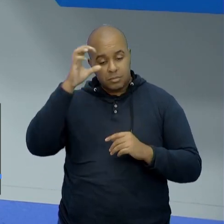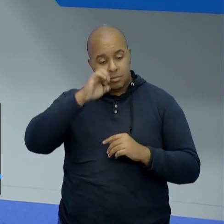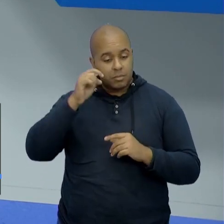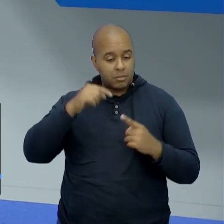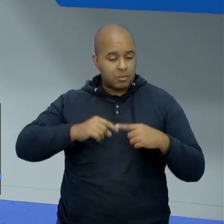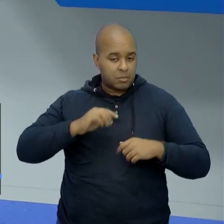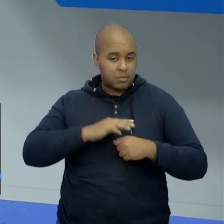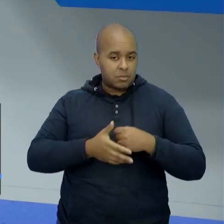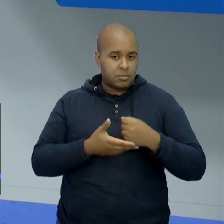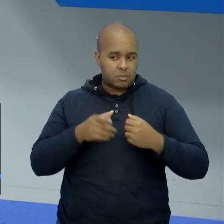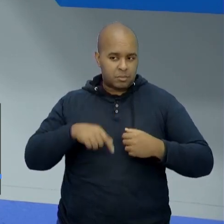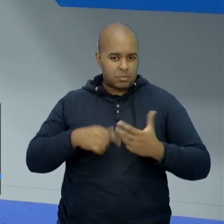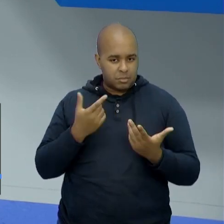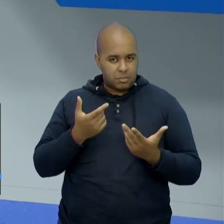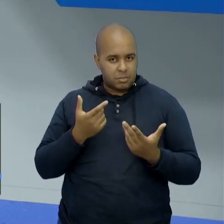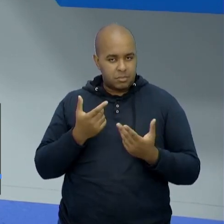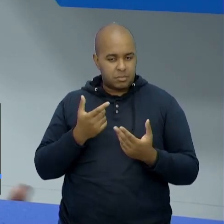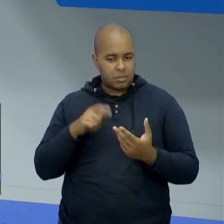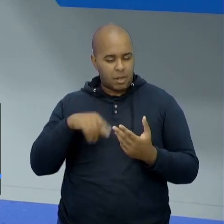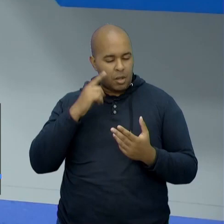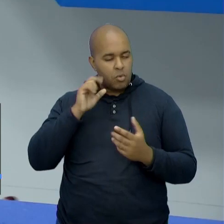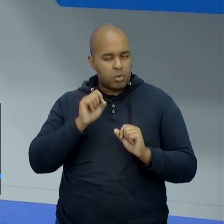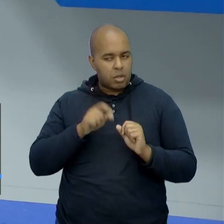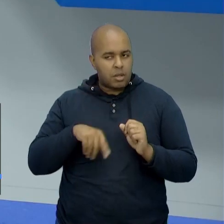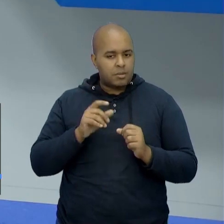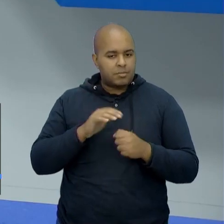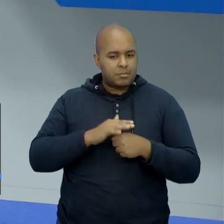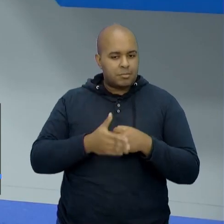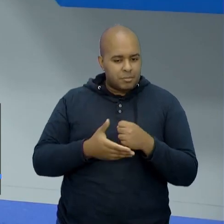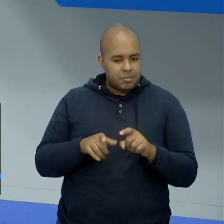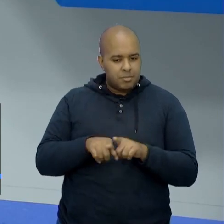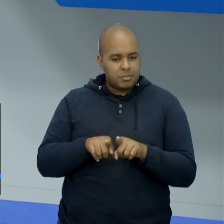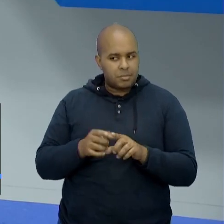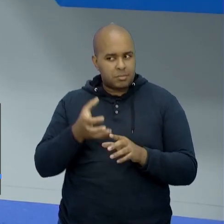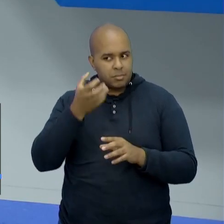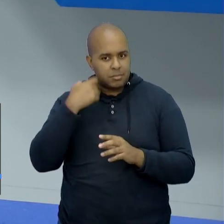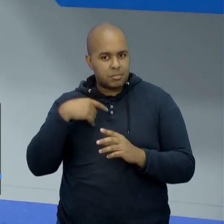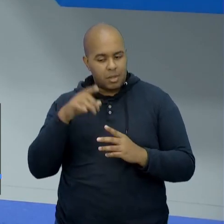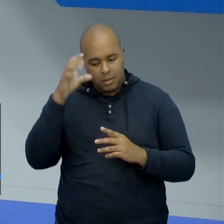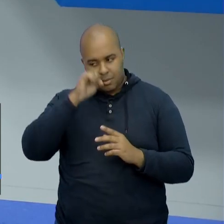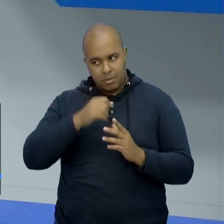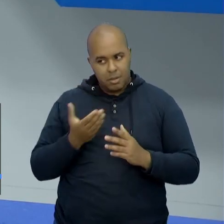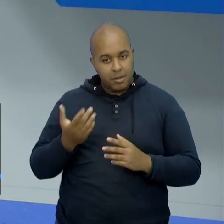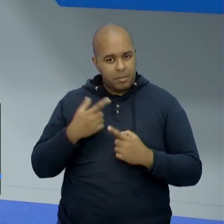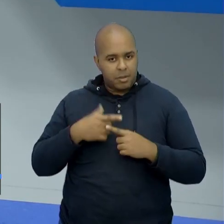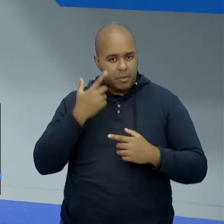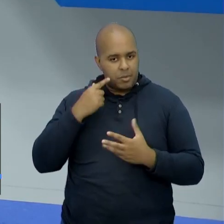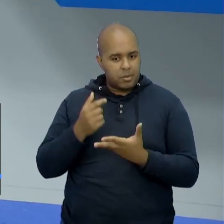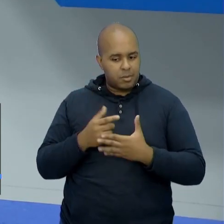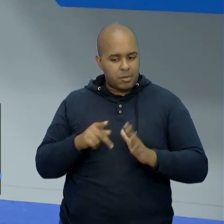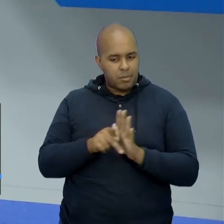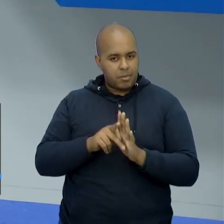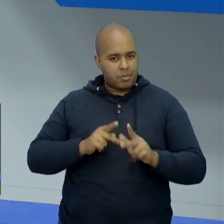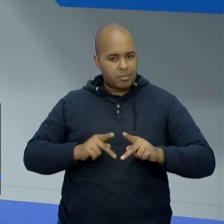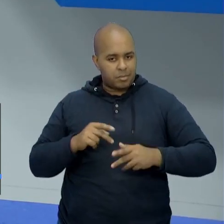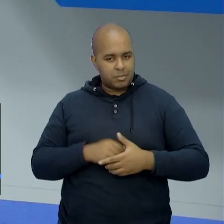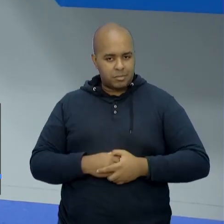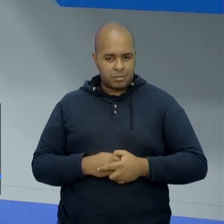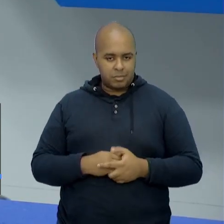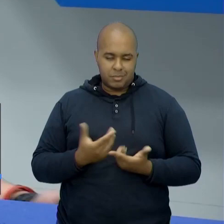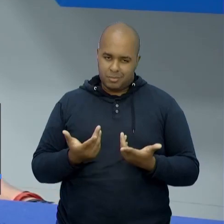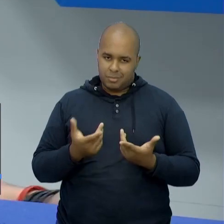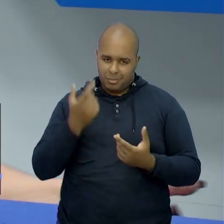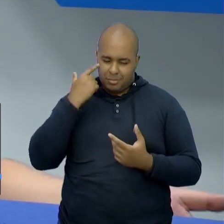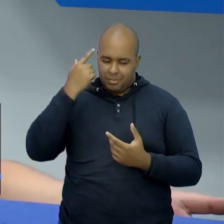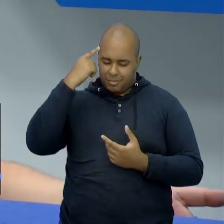sobre sustentabilidade, o que é sustentabilidade, meio ambiente, eu aprendi com ela. Eu falei, por que eu não trago minha própria professora?